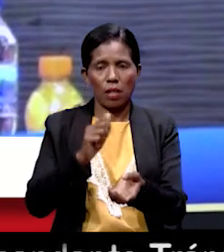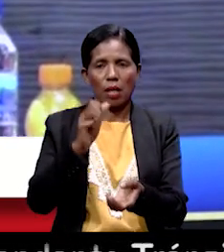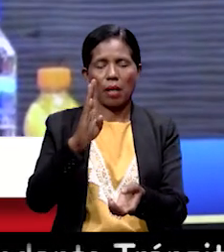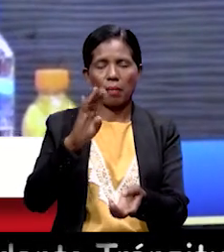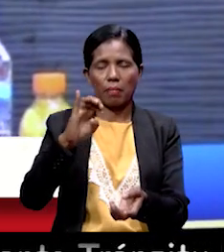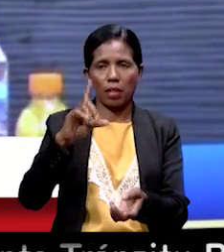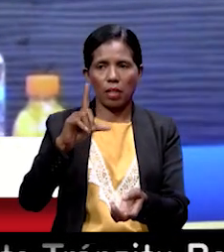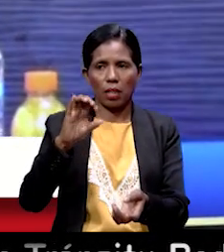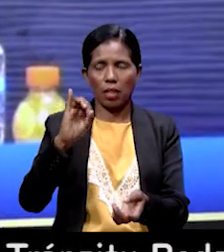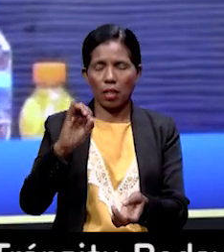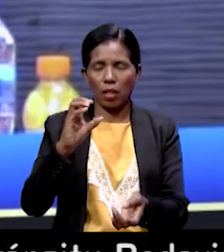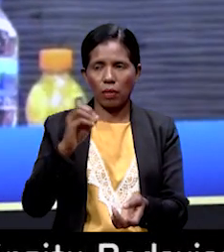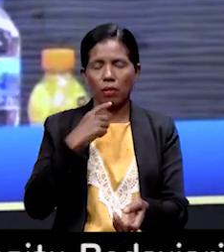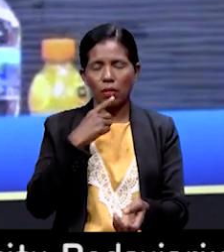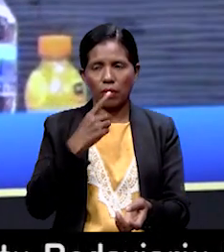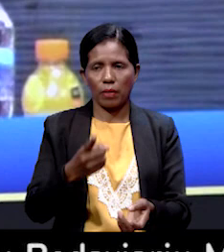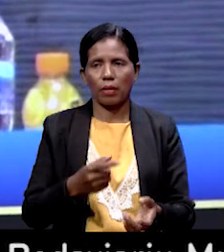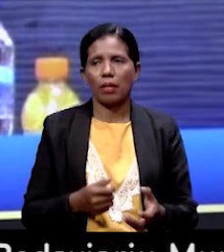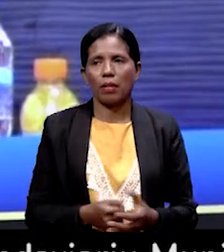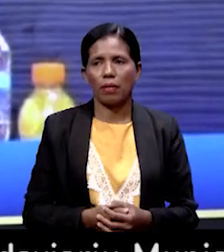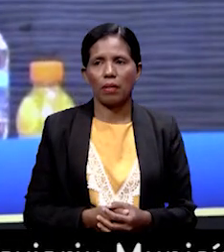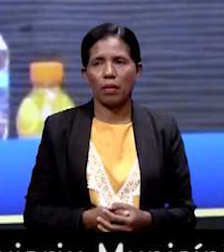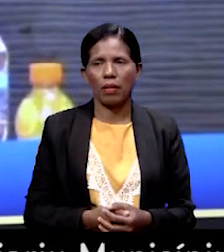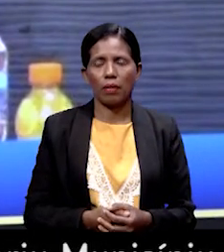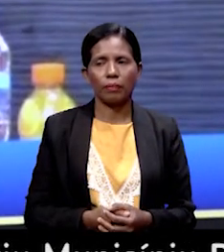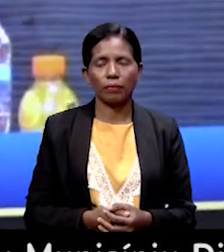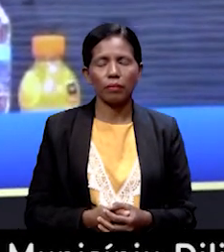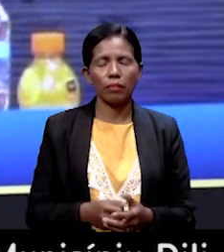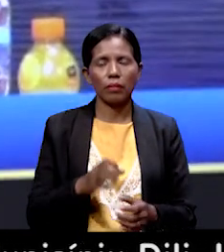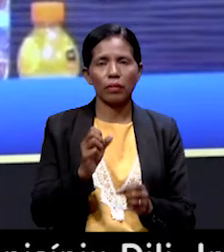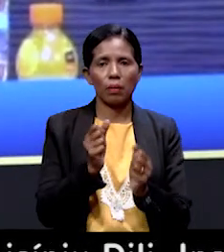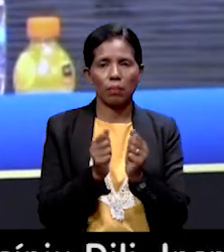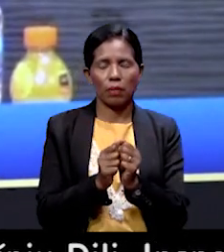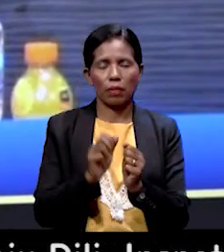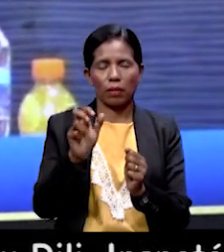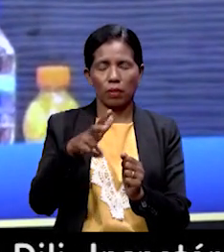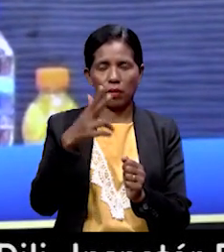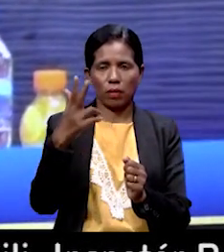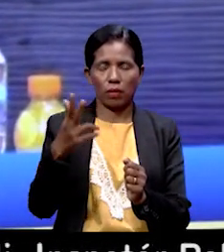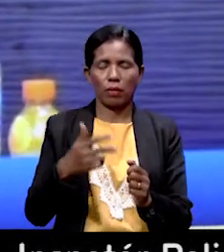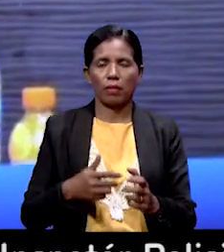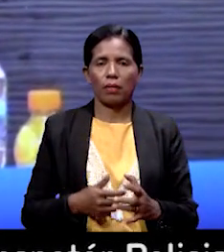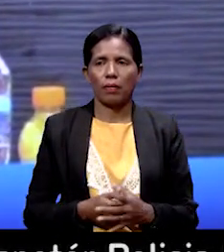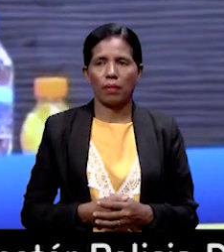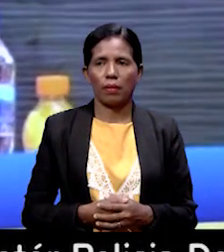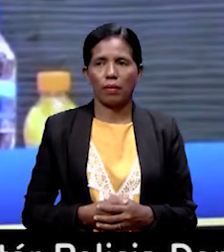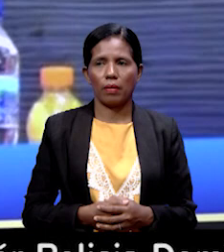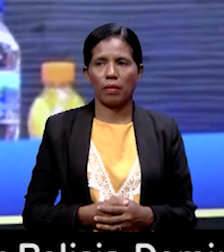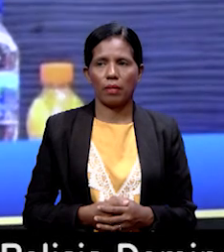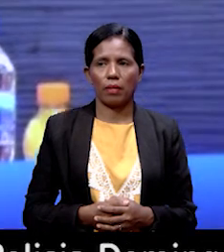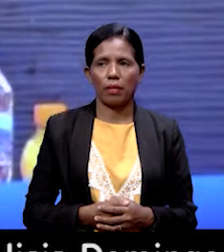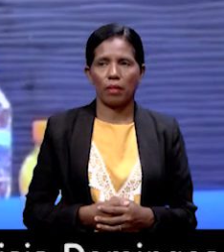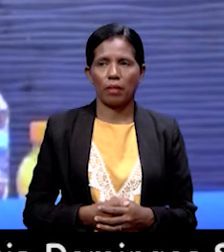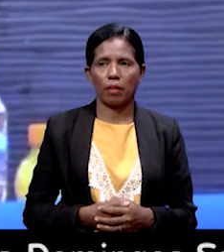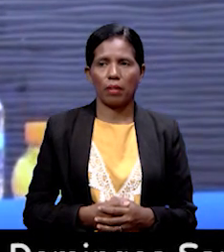Tamo ao dentro tinan Samuel Ovecintolo, que eu tinha 13 tahun, saya bolak-balik ke Timor Leste, ya.